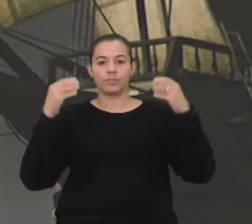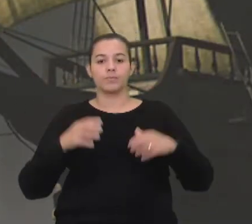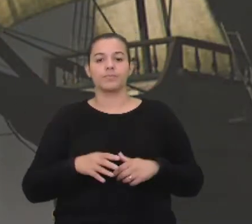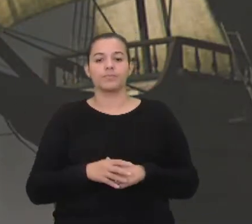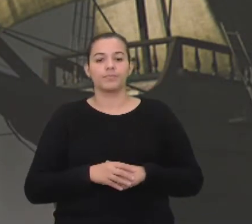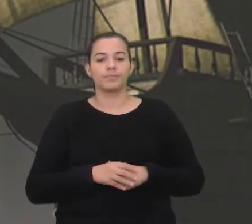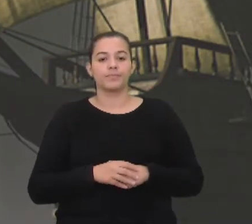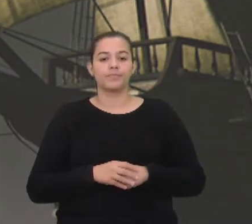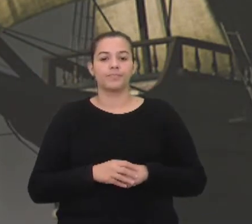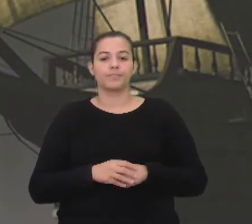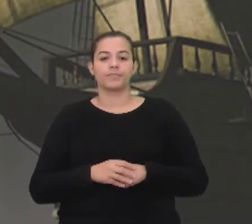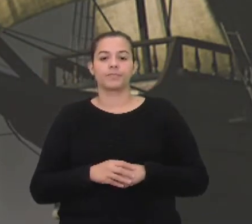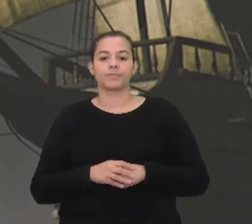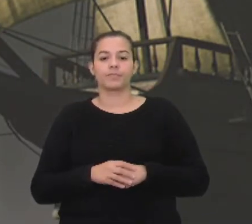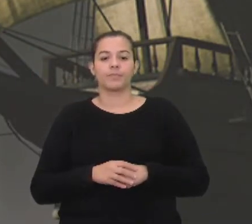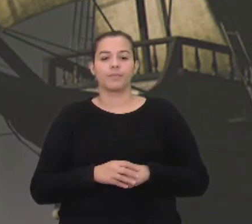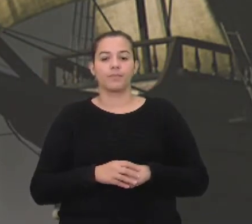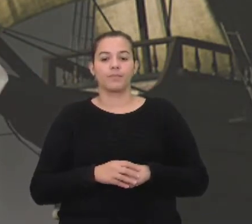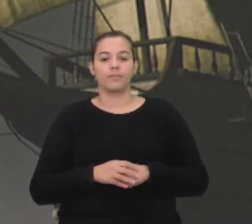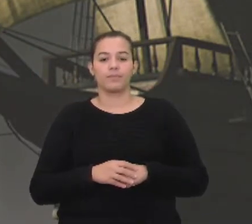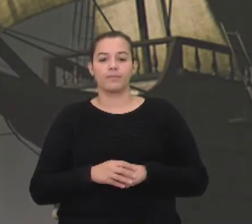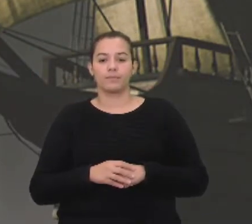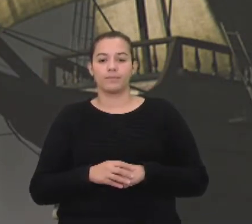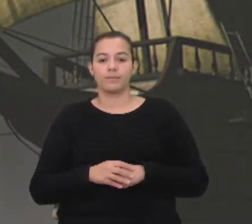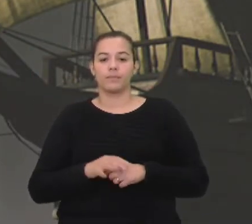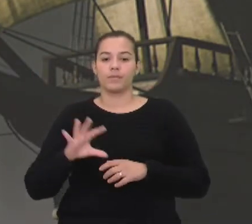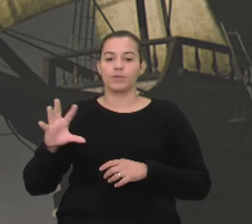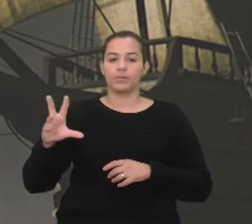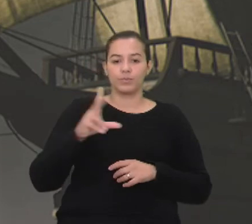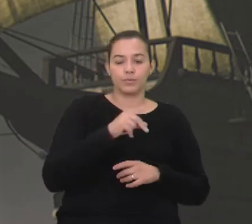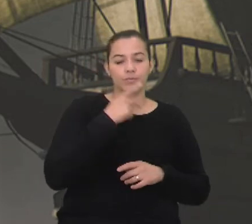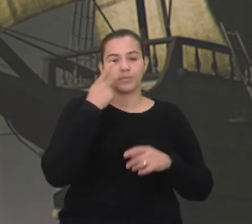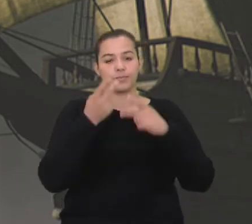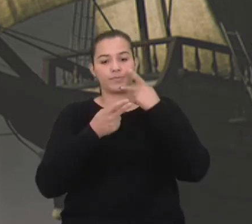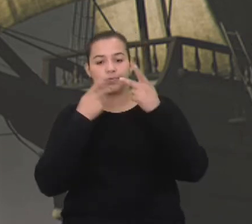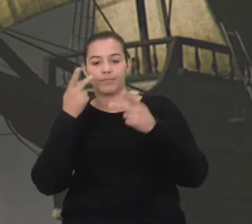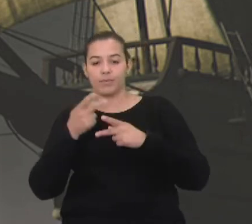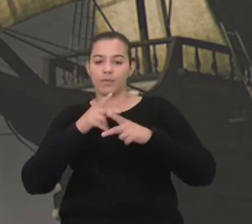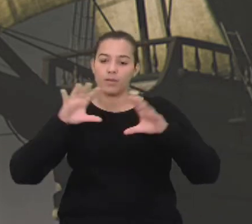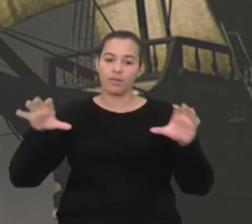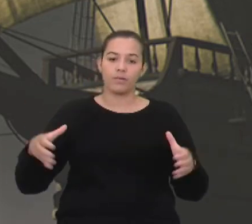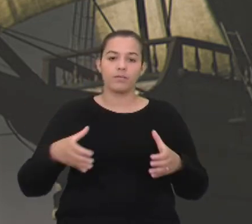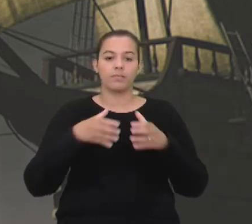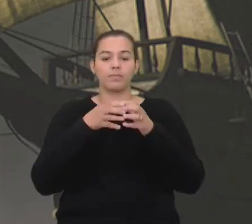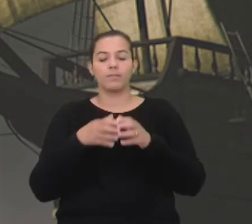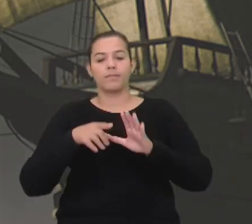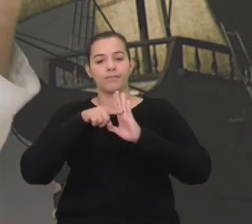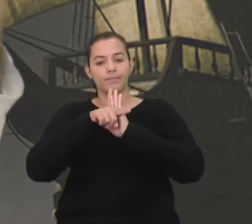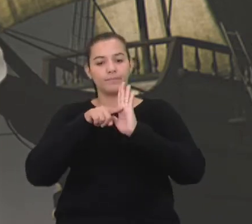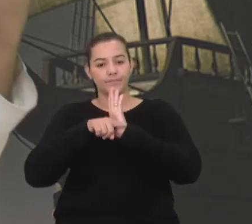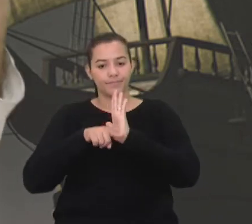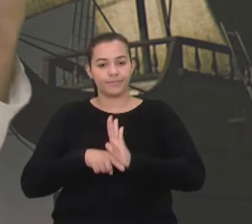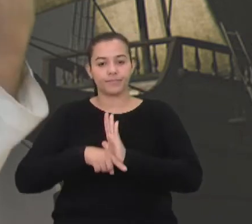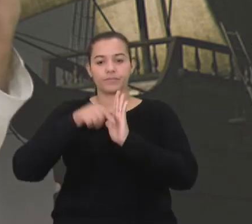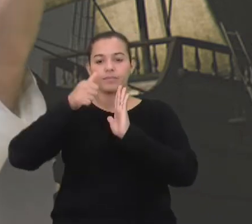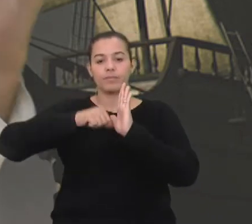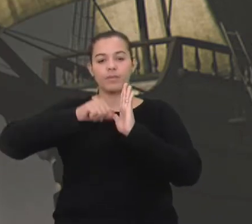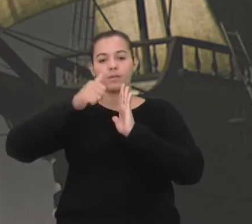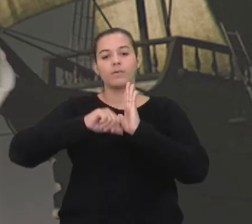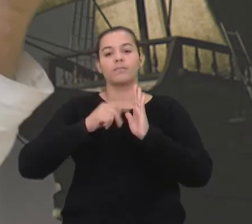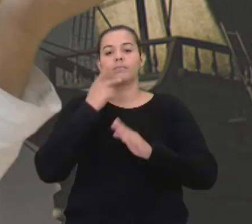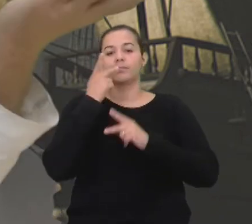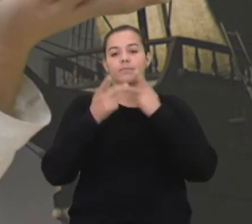Pessoal, isso, pode voltar em mim um pouquinho. Vendo tudo isso, falando de tudo isso, a gente está, na verdade, analisando, vendo e falando a respeito